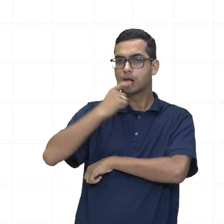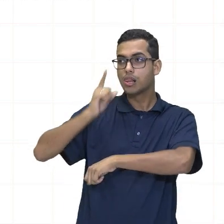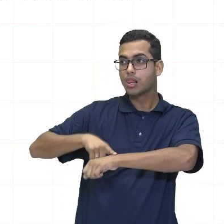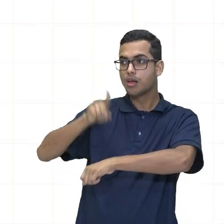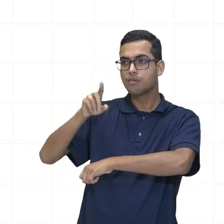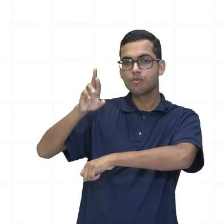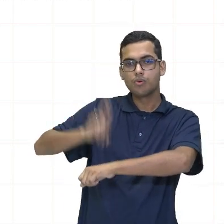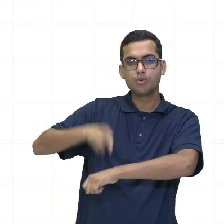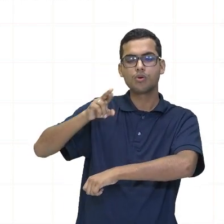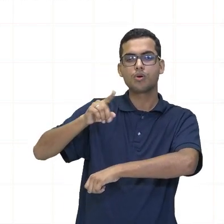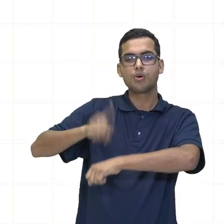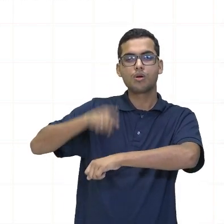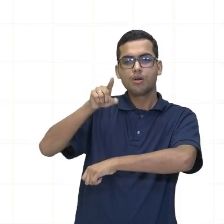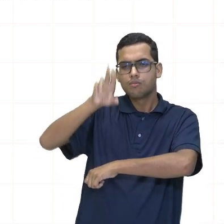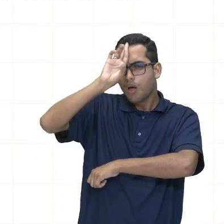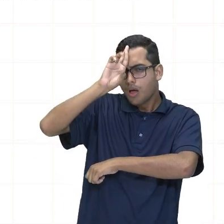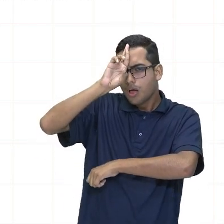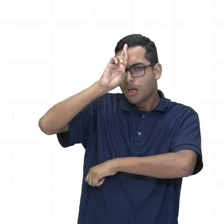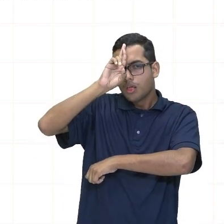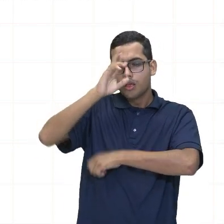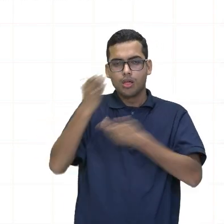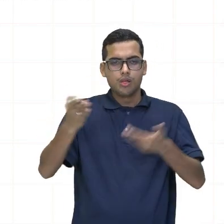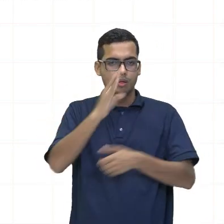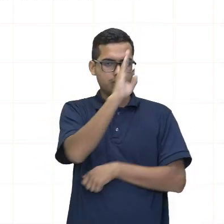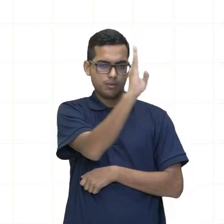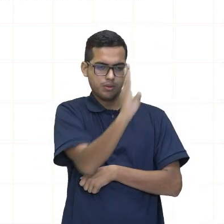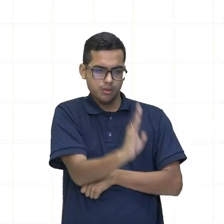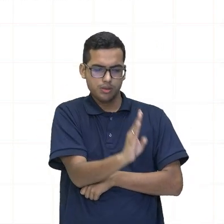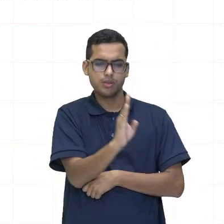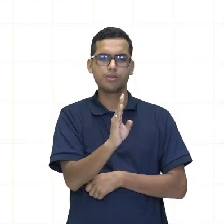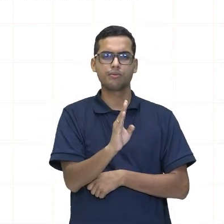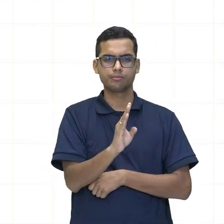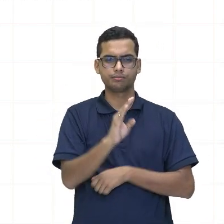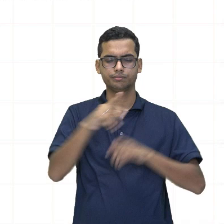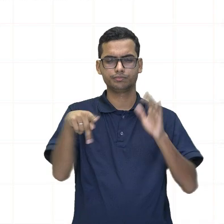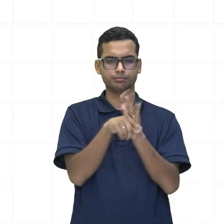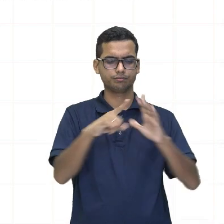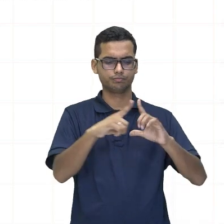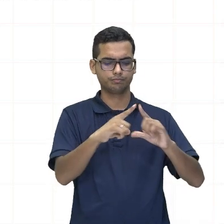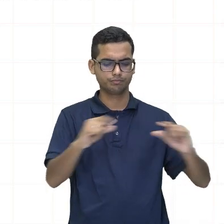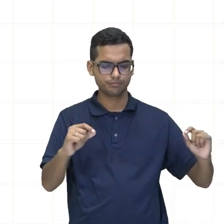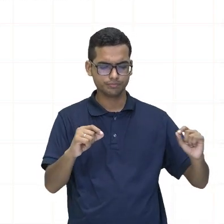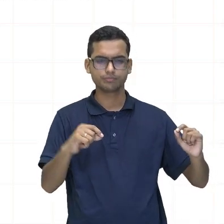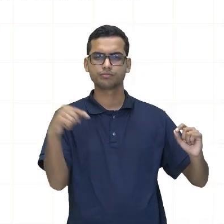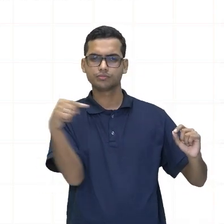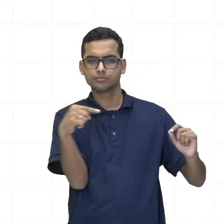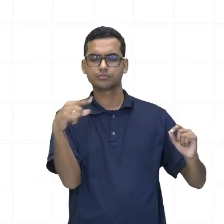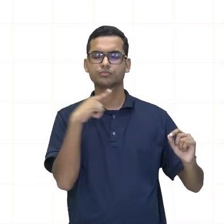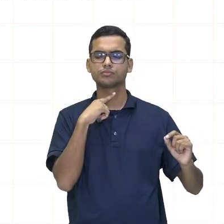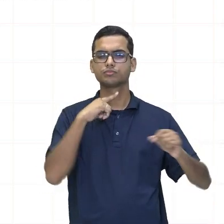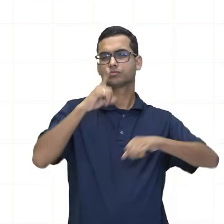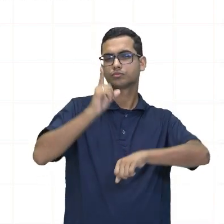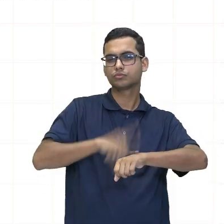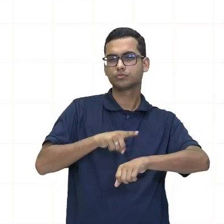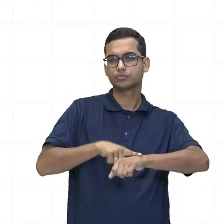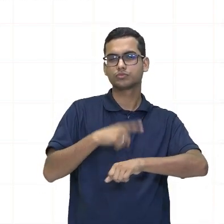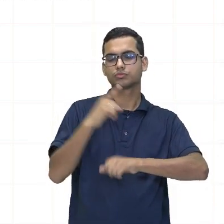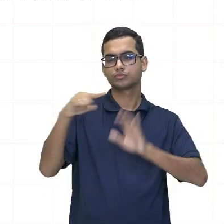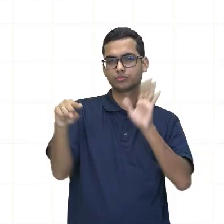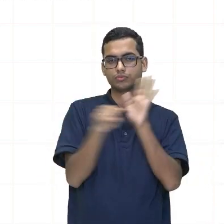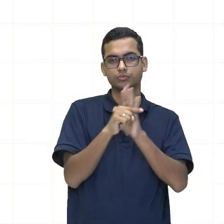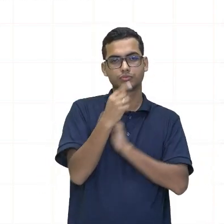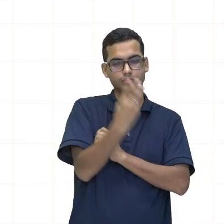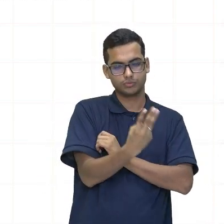em Brasília e os demais estados que estão no mesmo fuso de Brasília, eles estão com 3 horas a